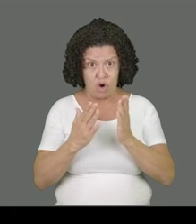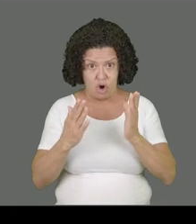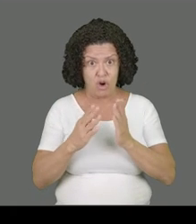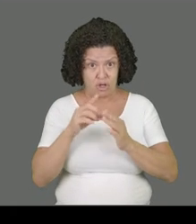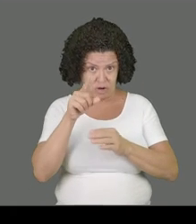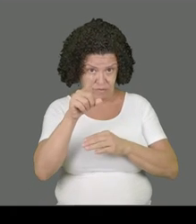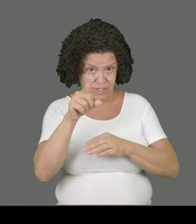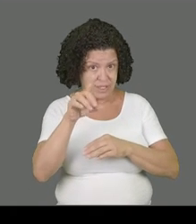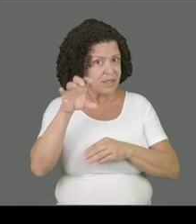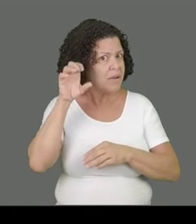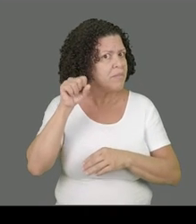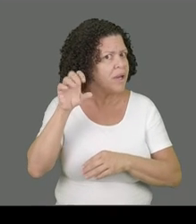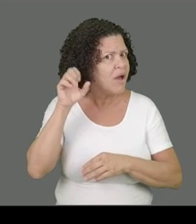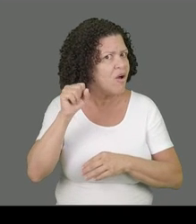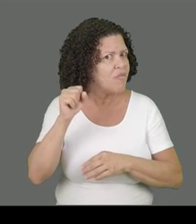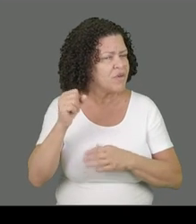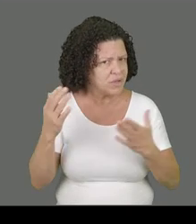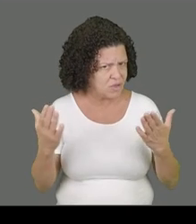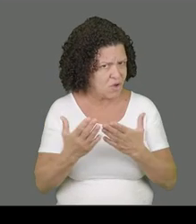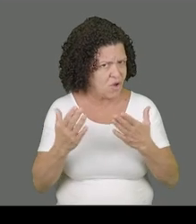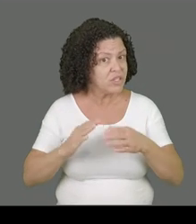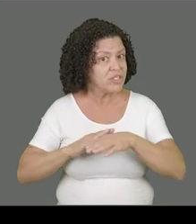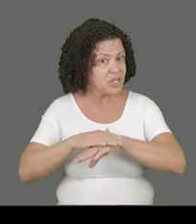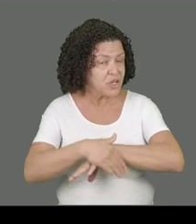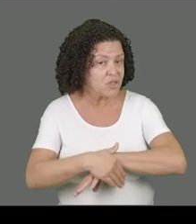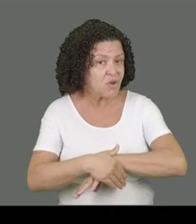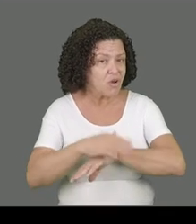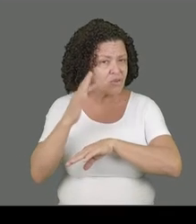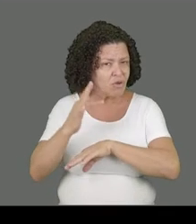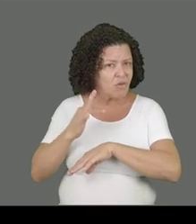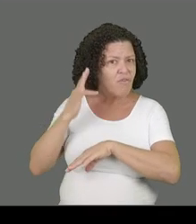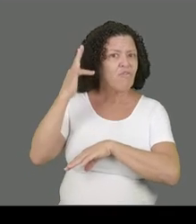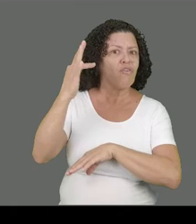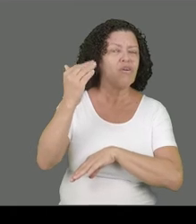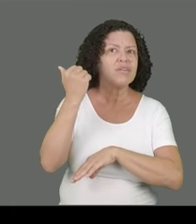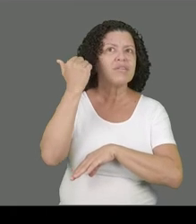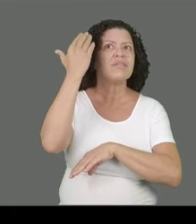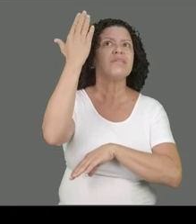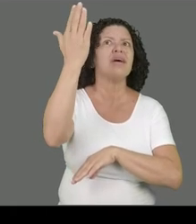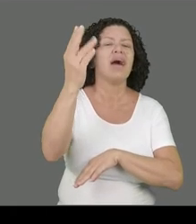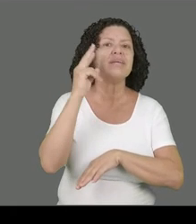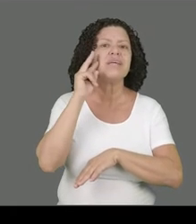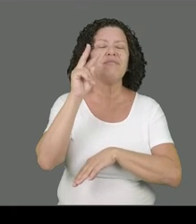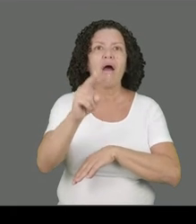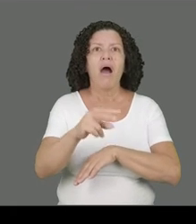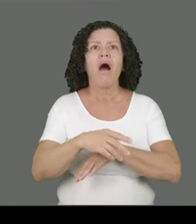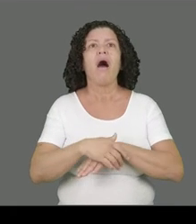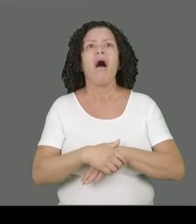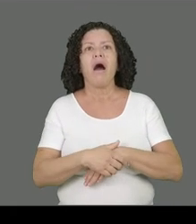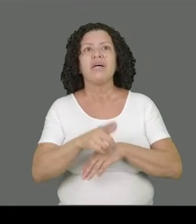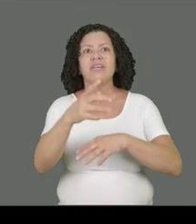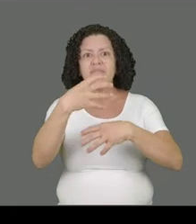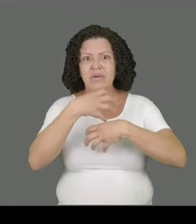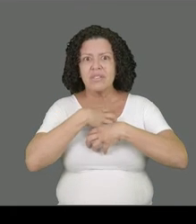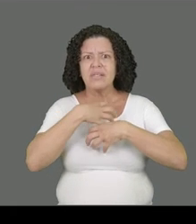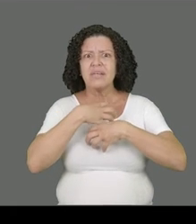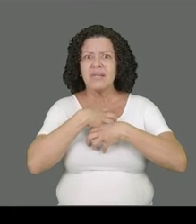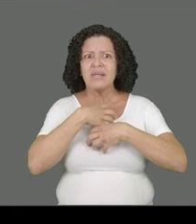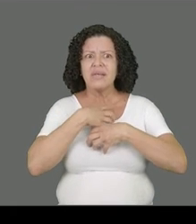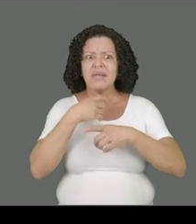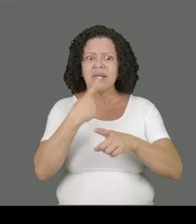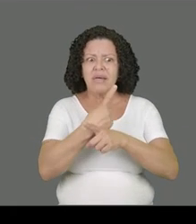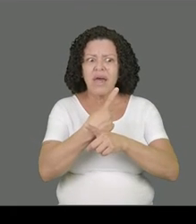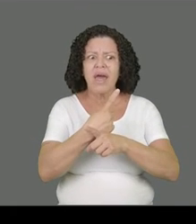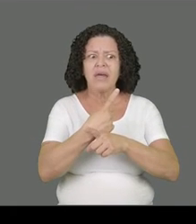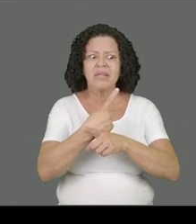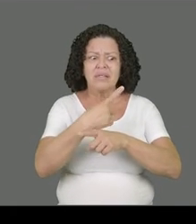Se você hoje, que nos ouve aqui nessa noite, no futuro, que venha ouvir esse vídeo, se você